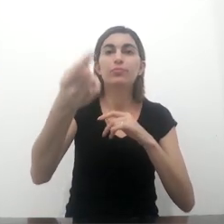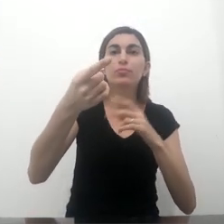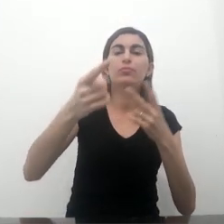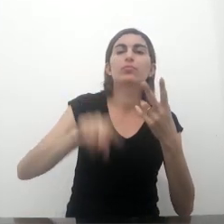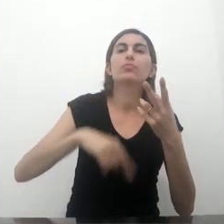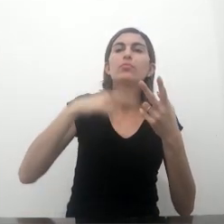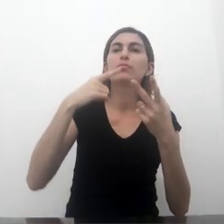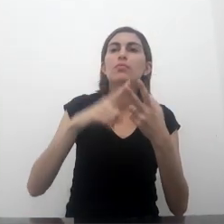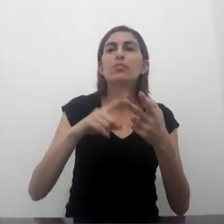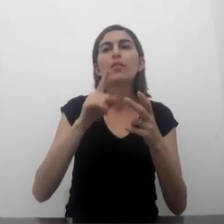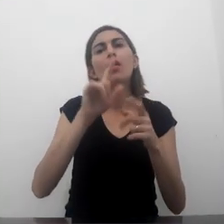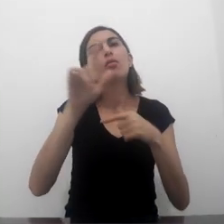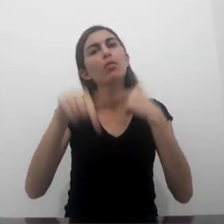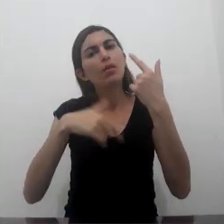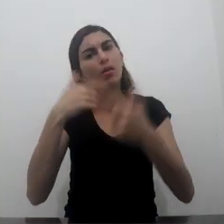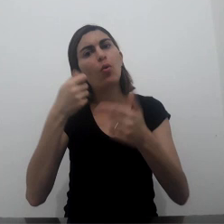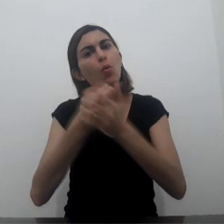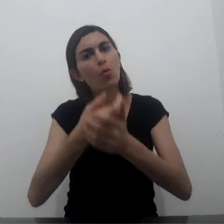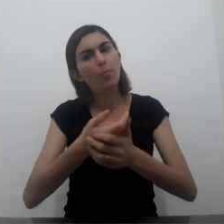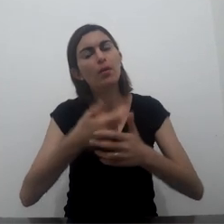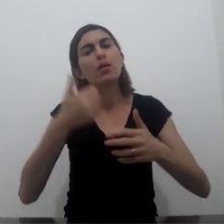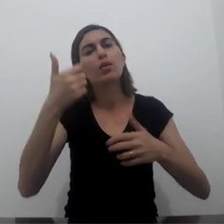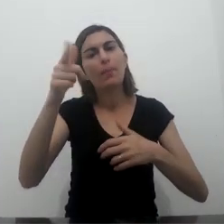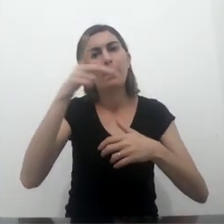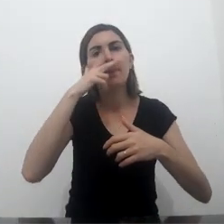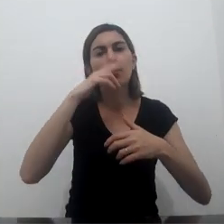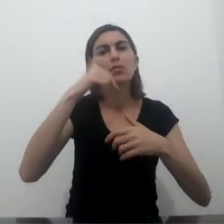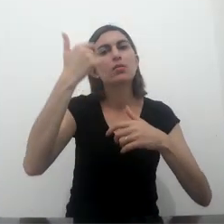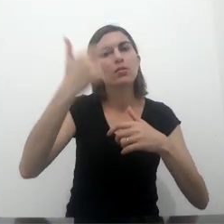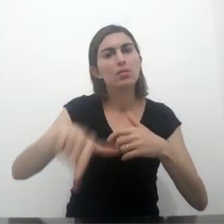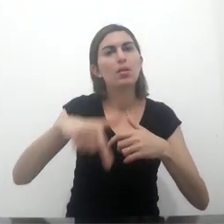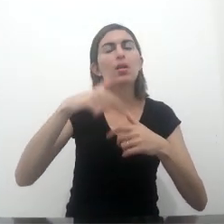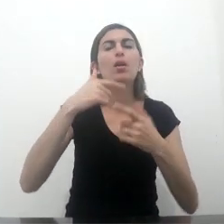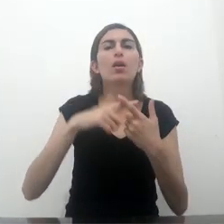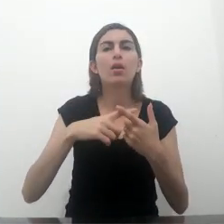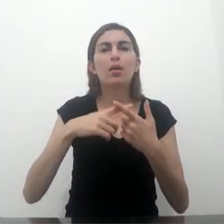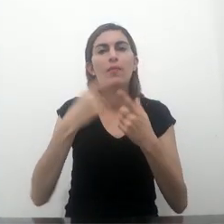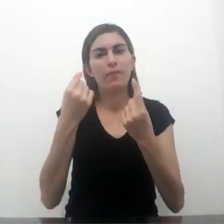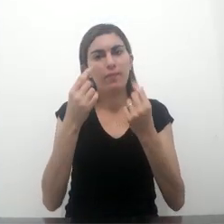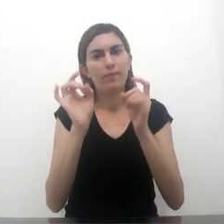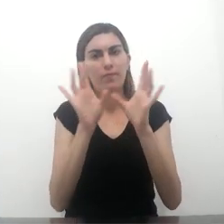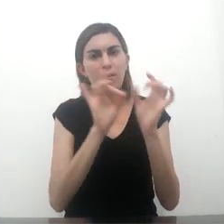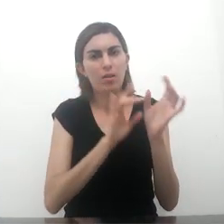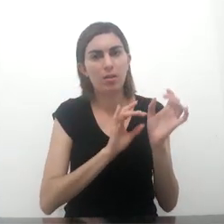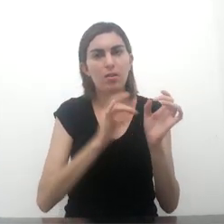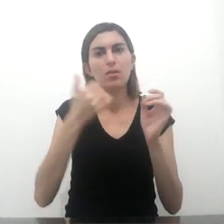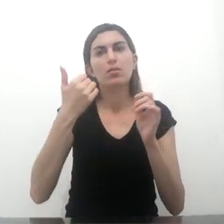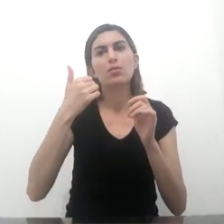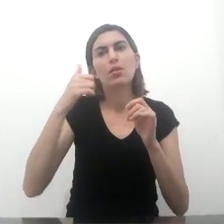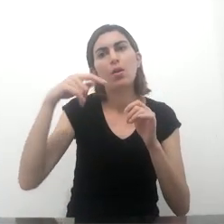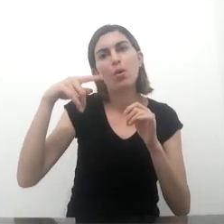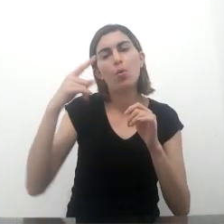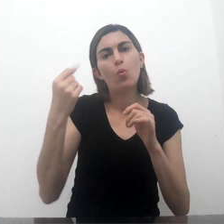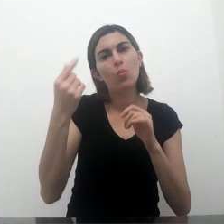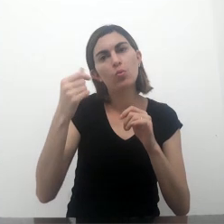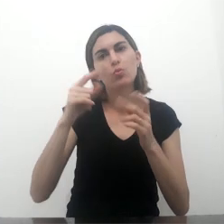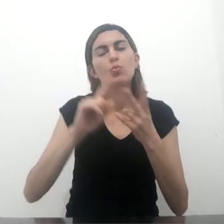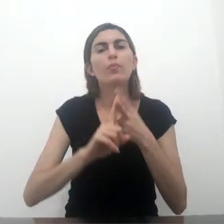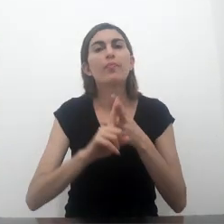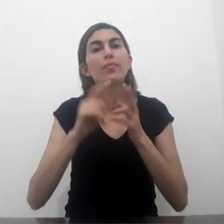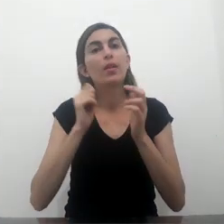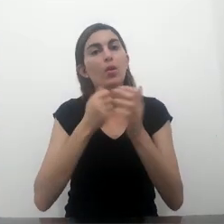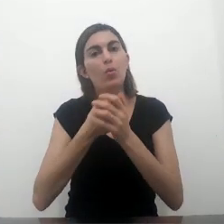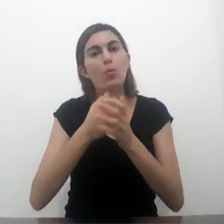vamos fazer o próximo procedimento. Ele compra, nesse caso eu chamei PV, é o preço de venda, e o PC é o preço de